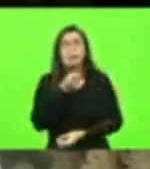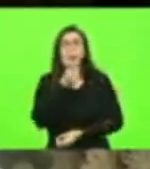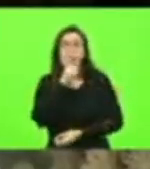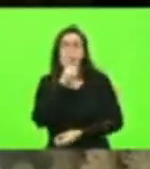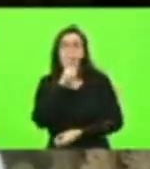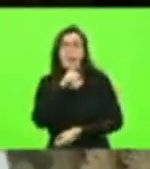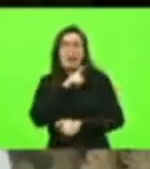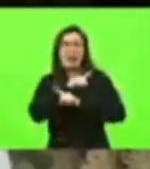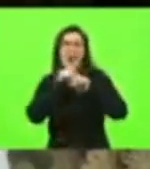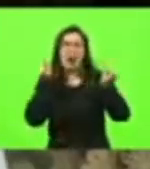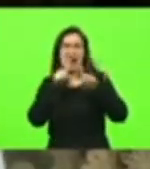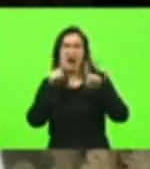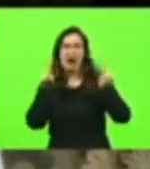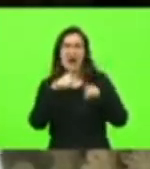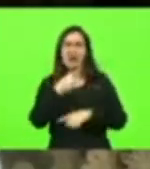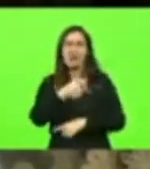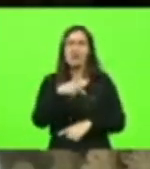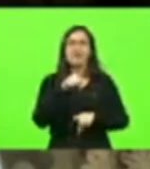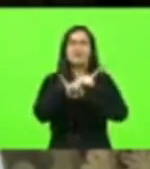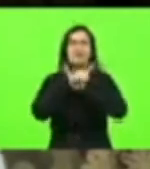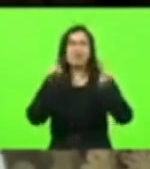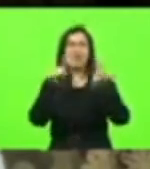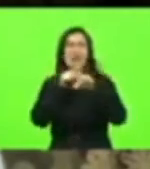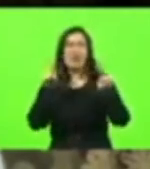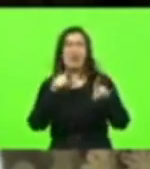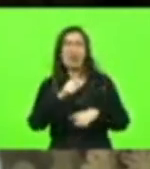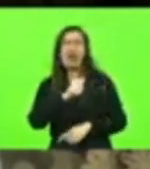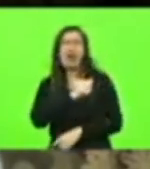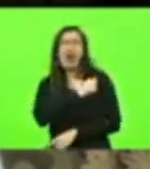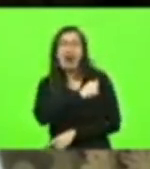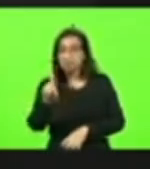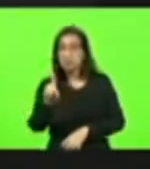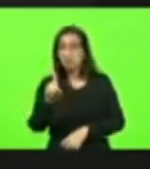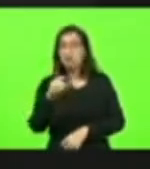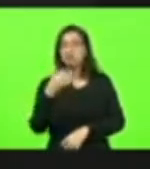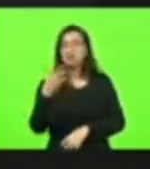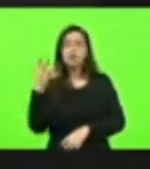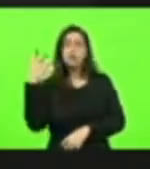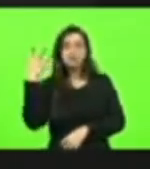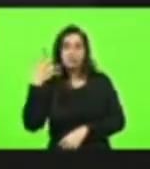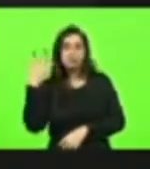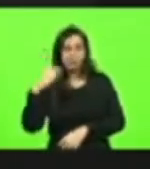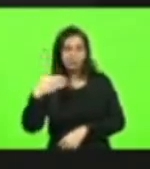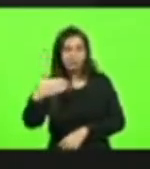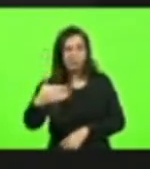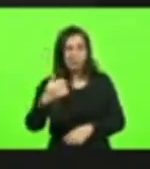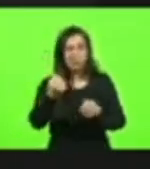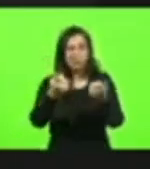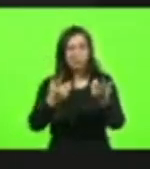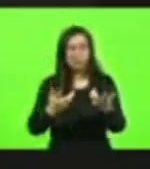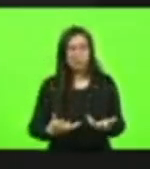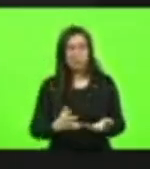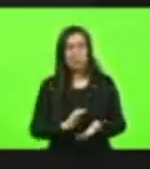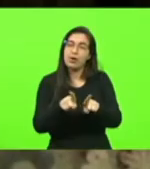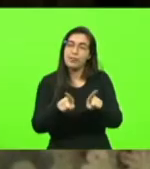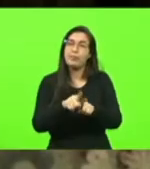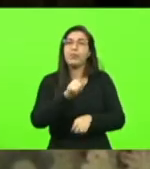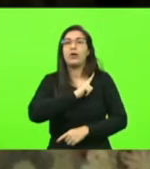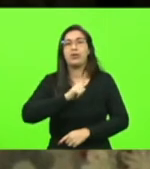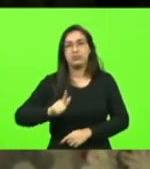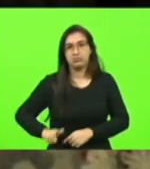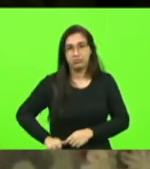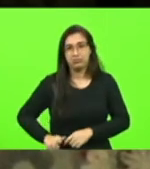Ferreira Luciano, um dos proponentes da audiência, ainda há um enorme déficit no cumprimento dessas leis.